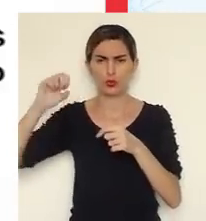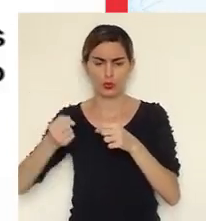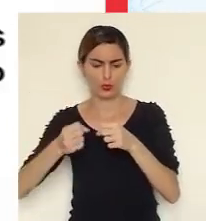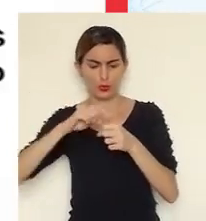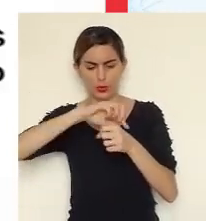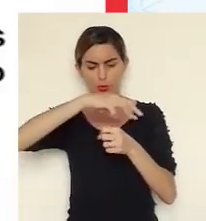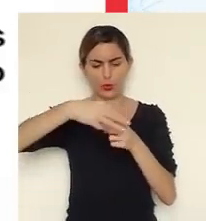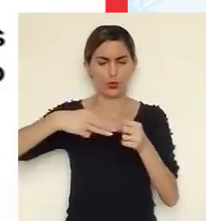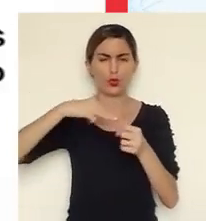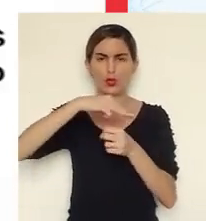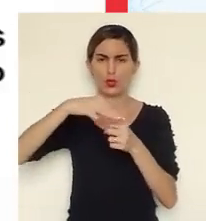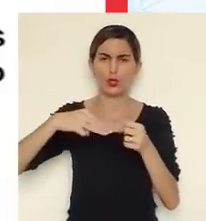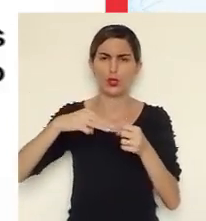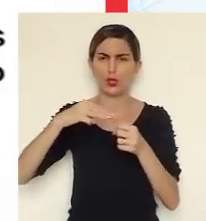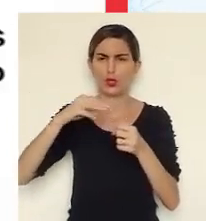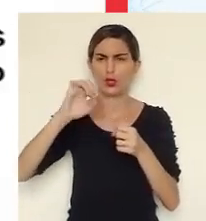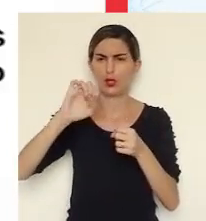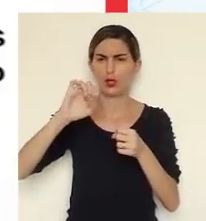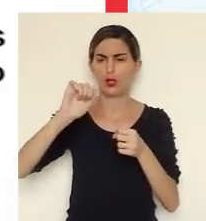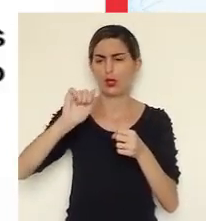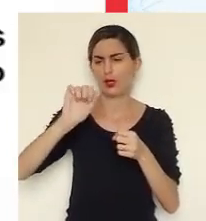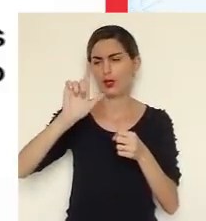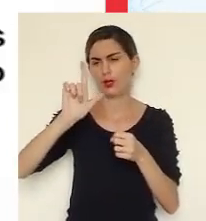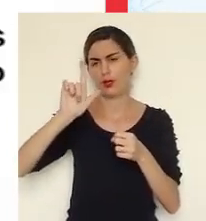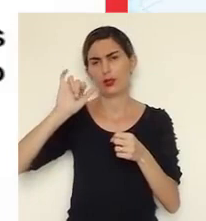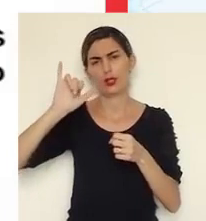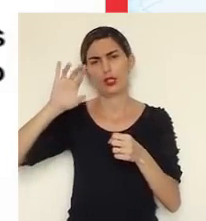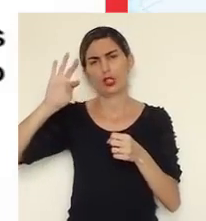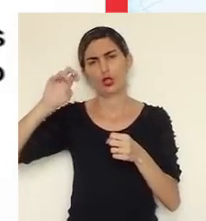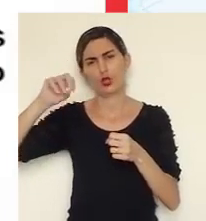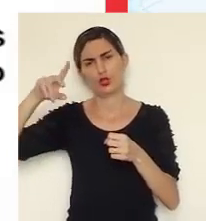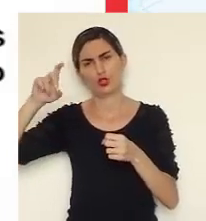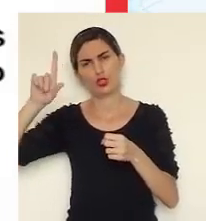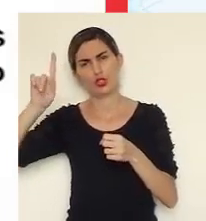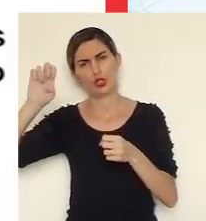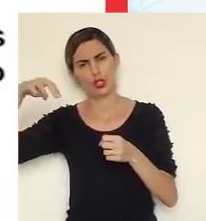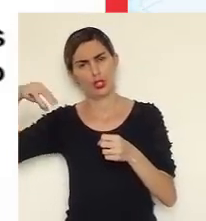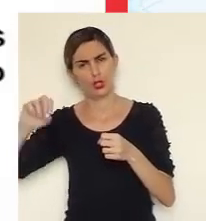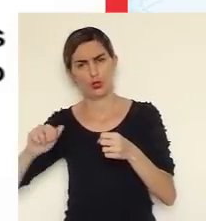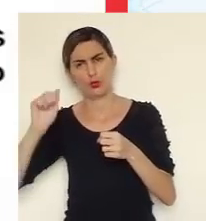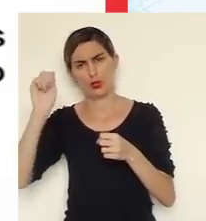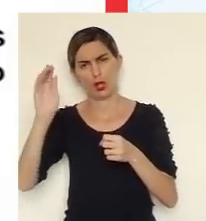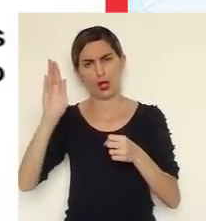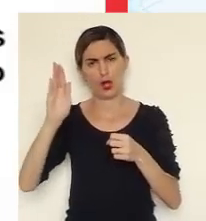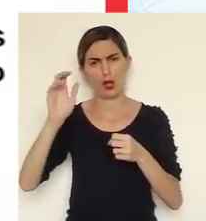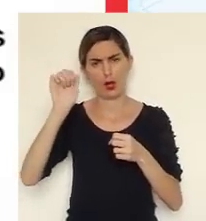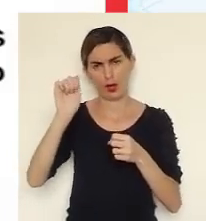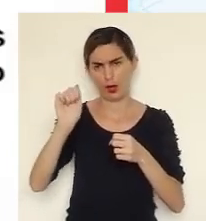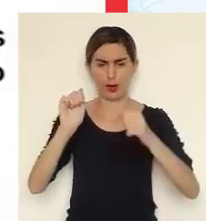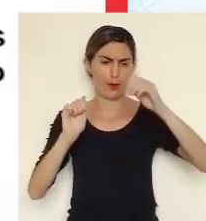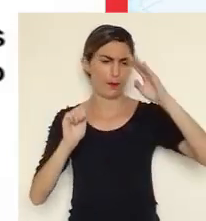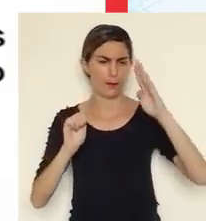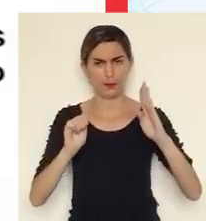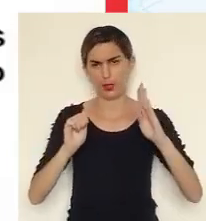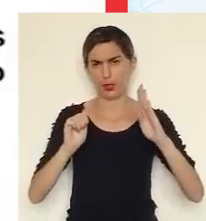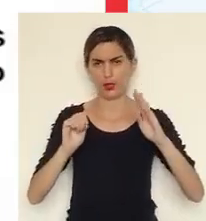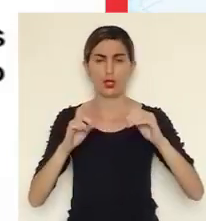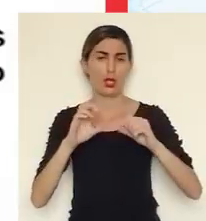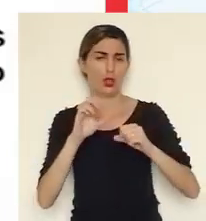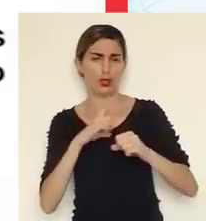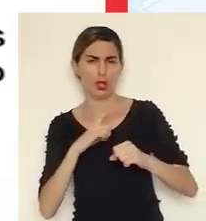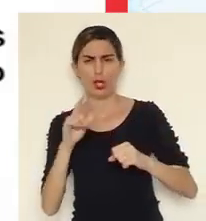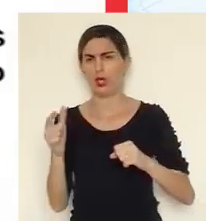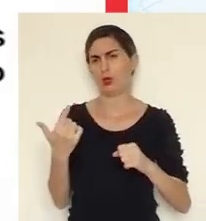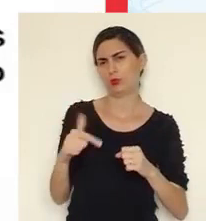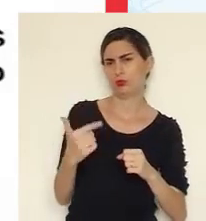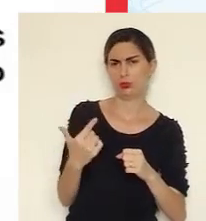denominados respectivamente de aglitogênios, que são os aglitogênios A e B. De acordo com a